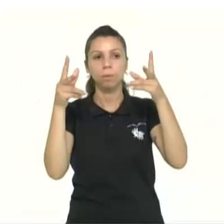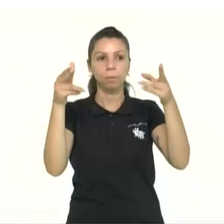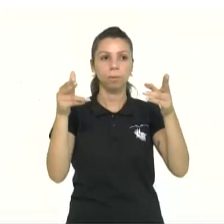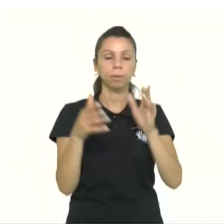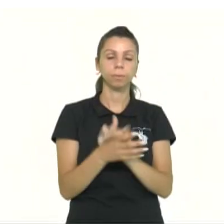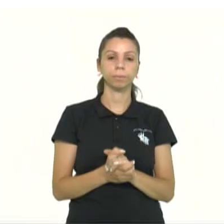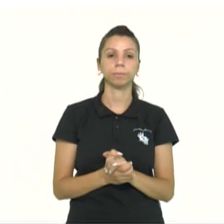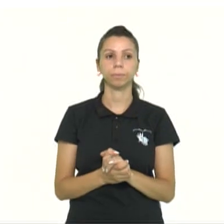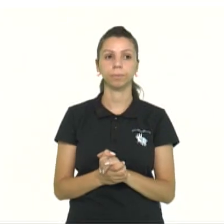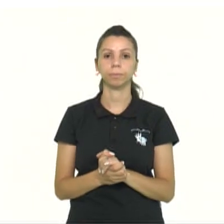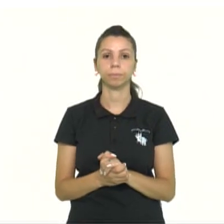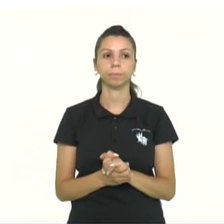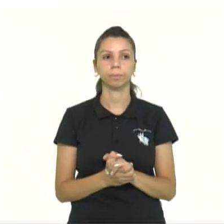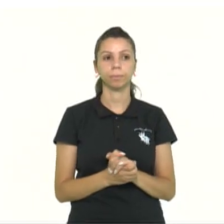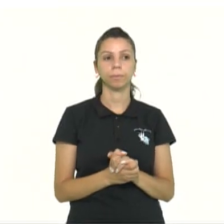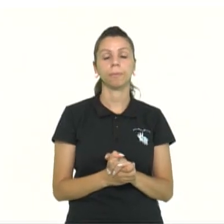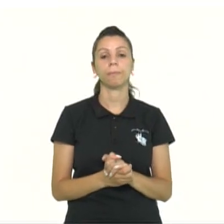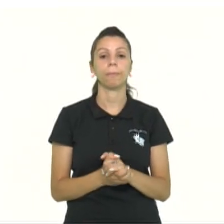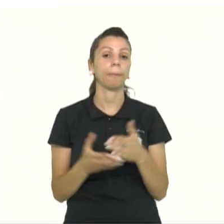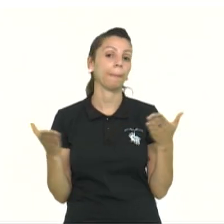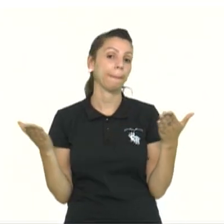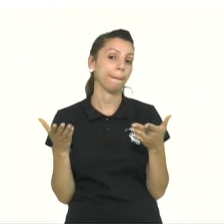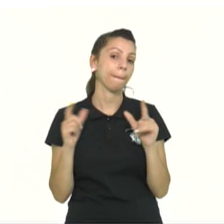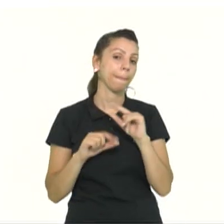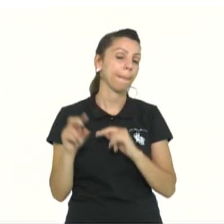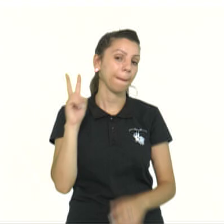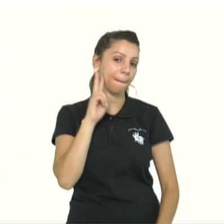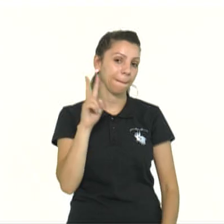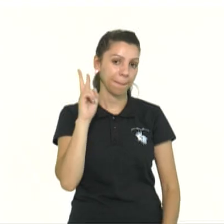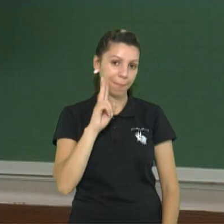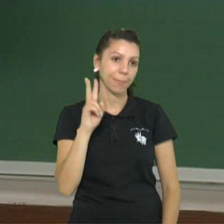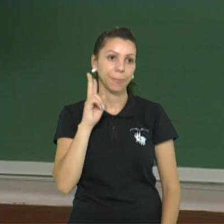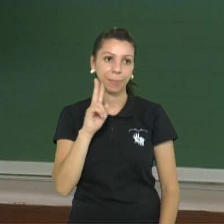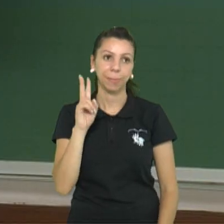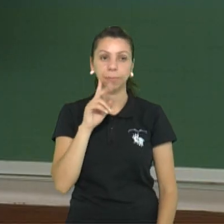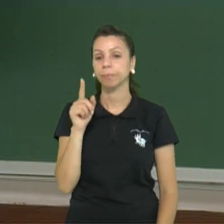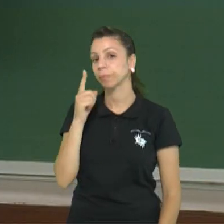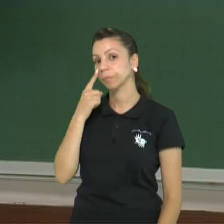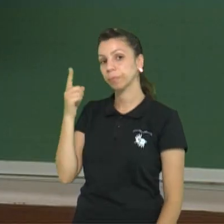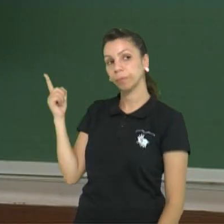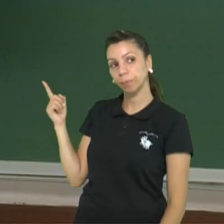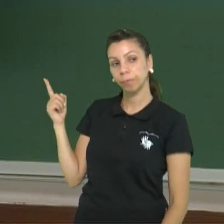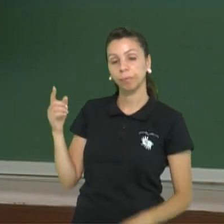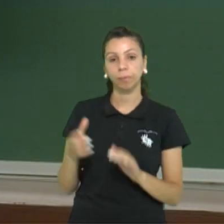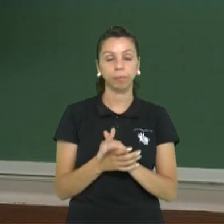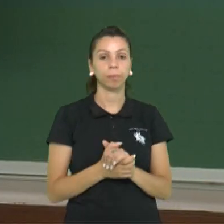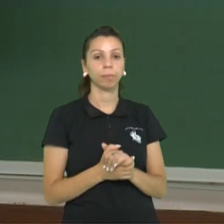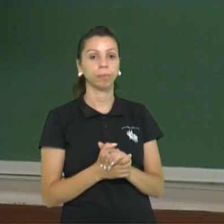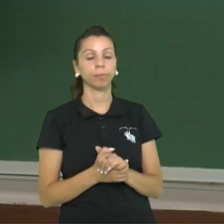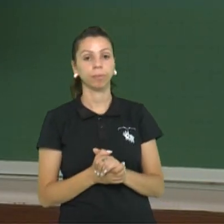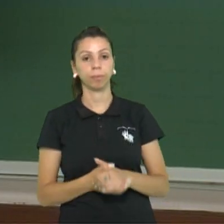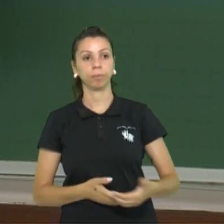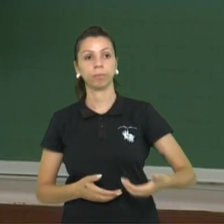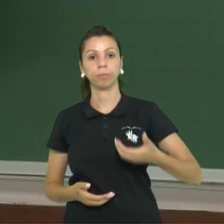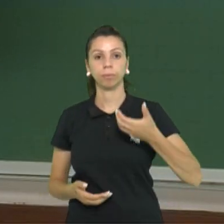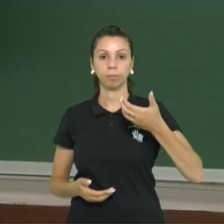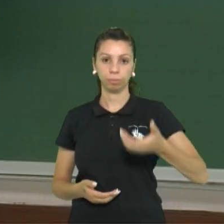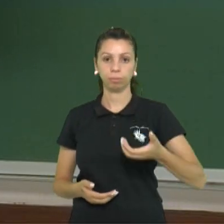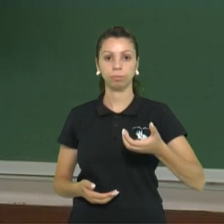Raízes, vértice. O que, que nós temos aí para lembrar? Esse gráfico aqui, concavidade voltada para